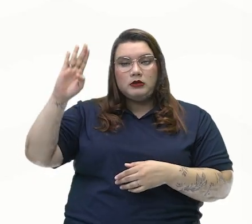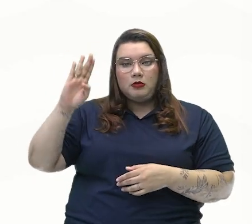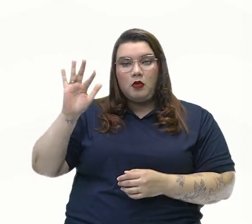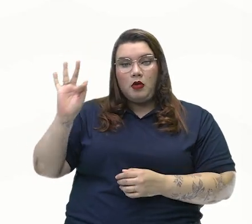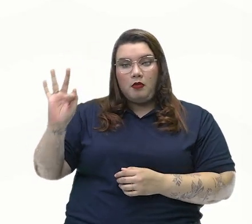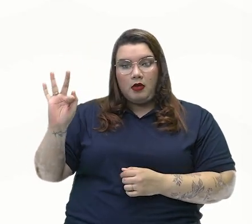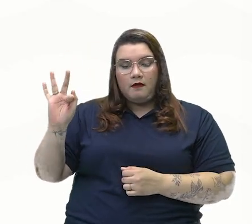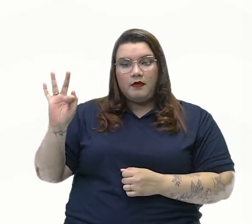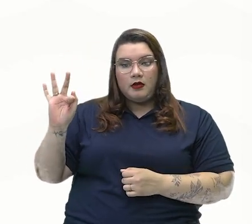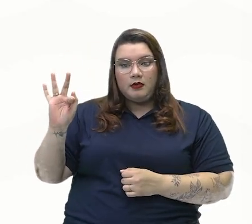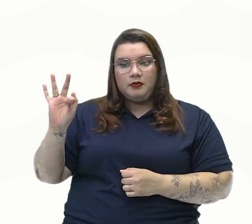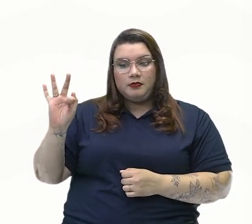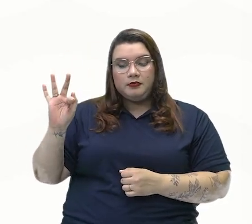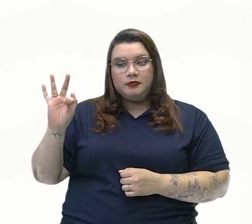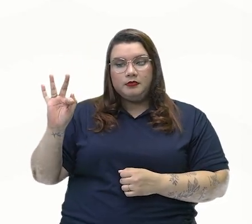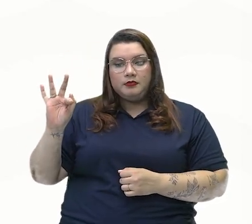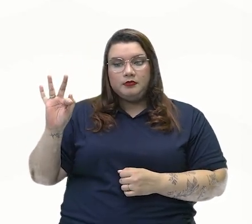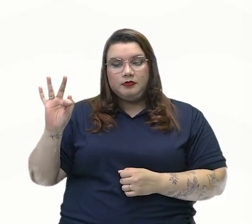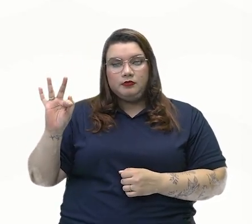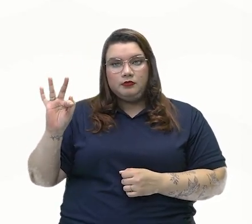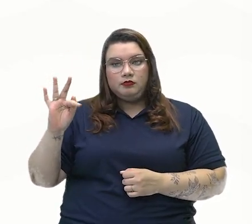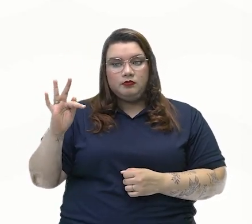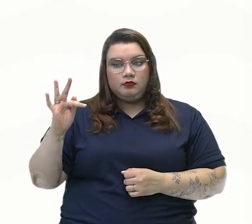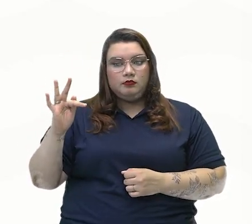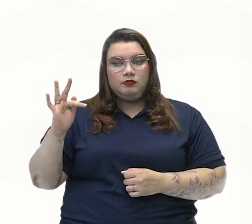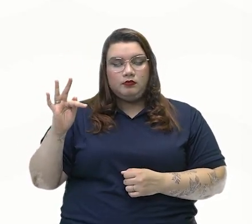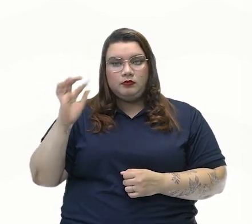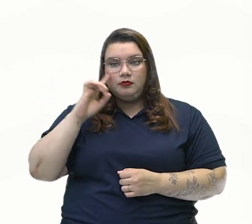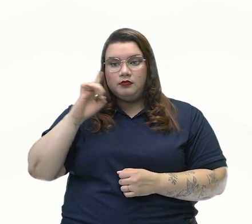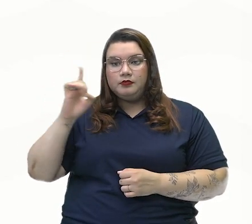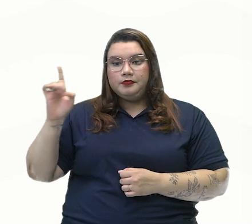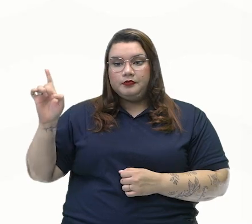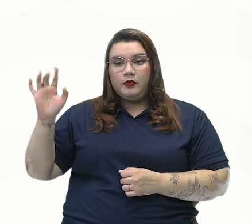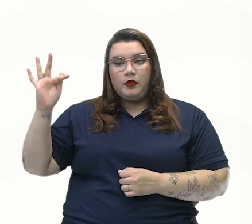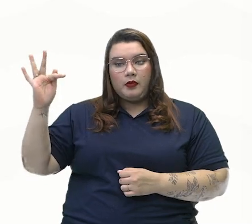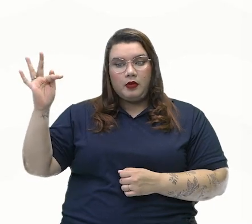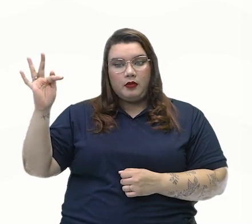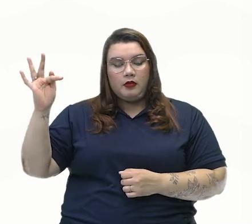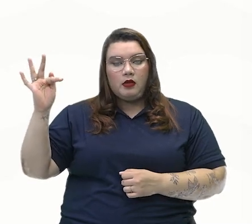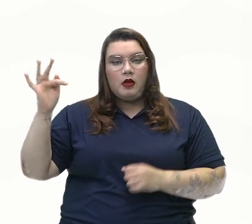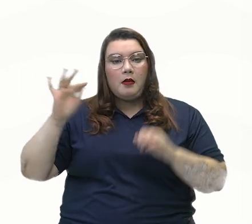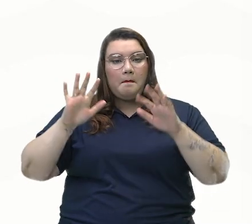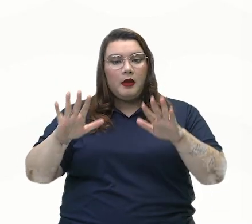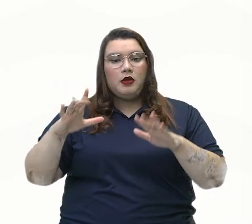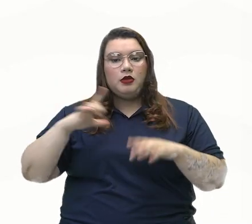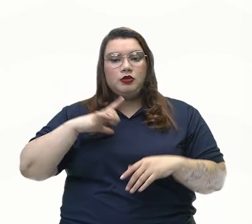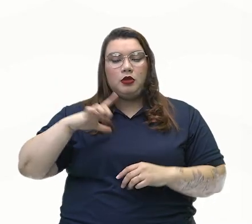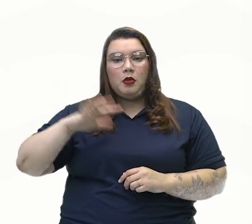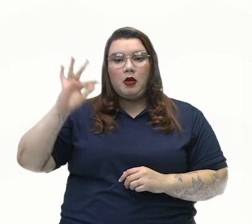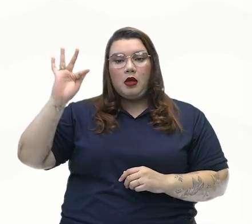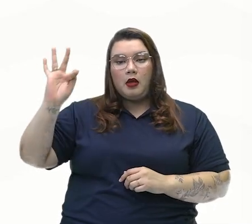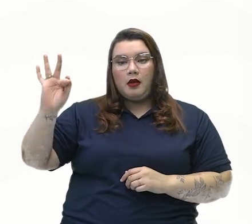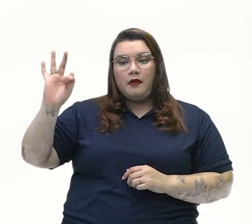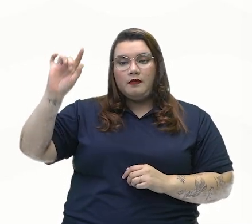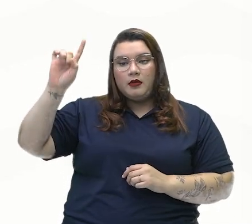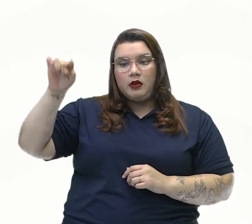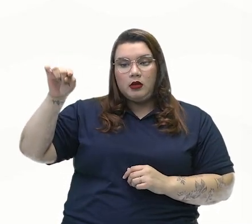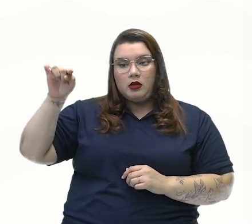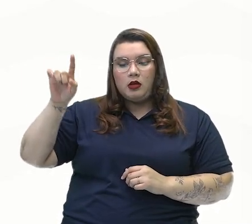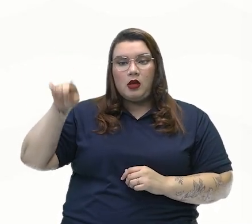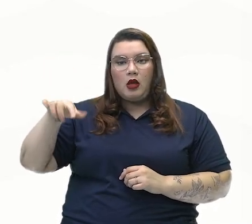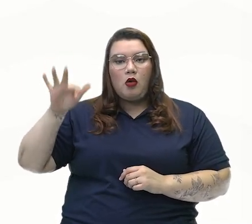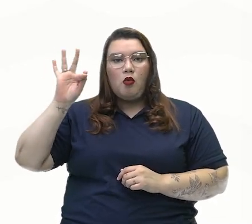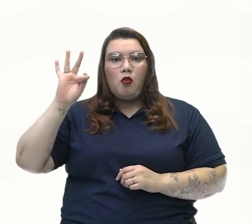principal da lente é o F, né? A gente tem o F'